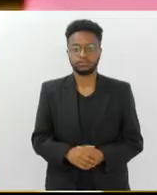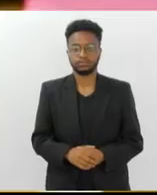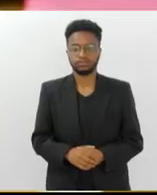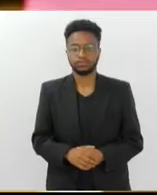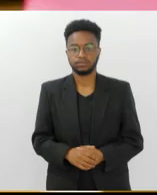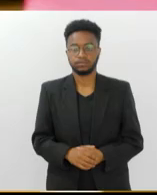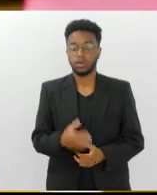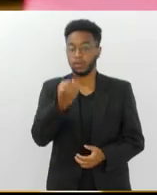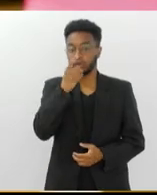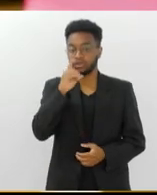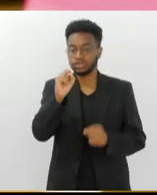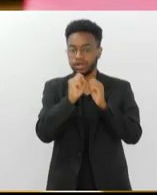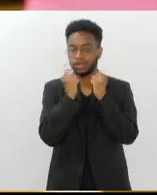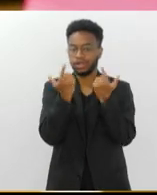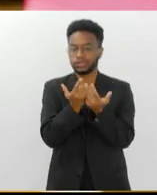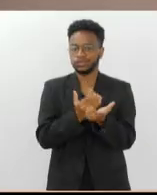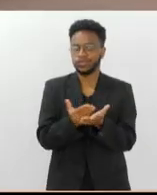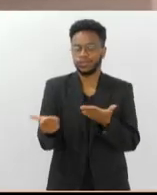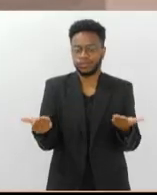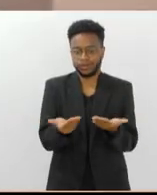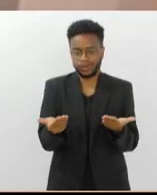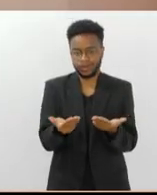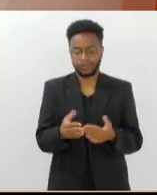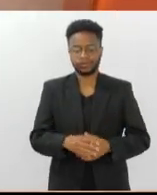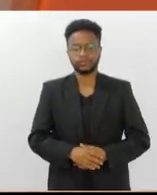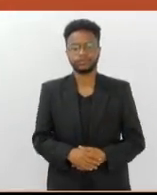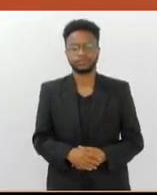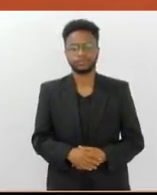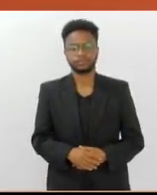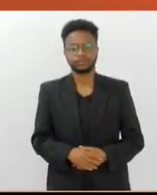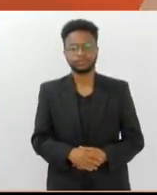2024. O Bom Dia Alerj começa agora.